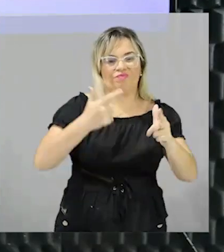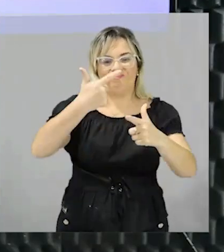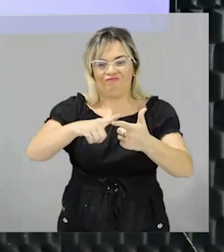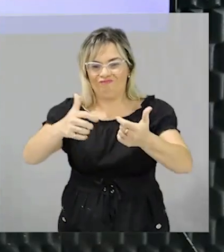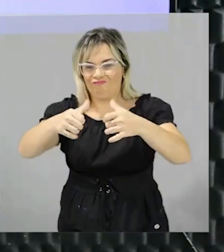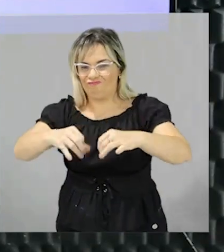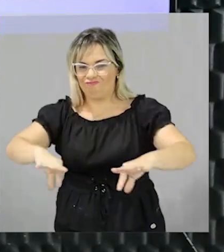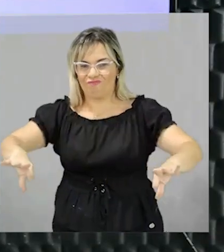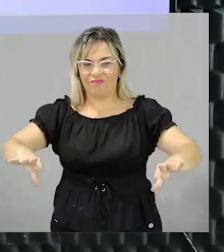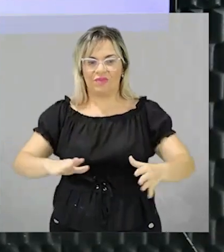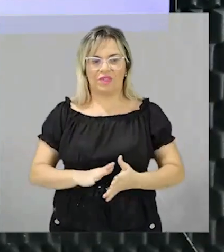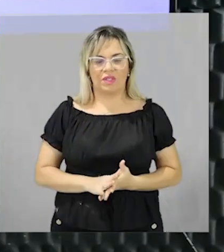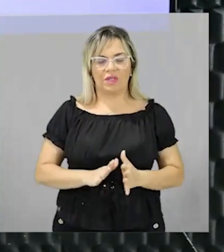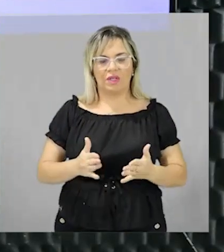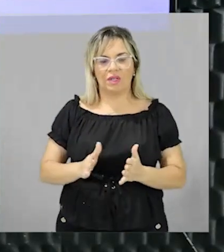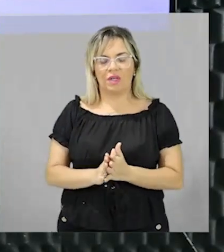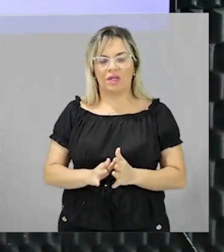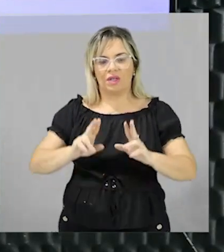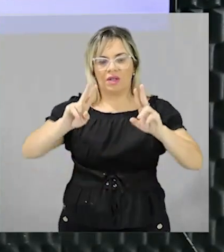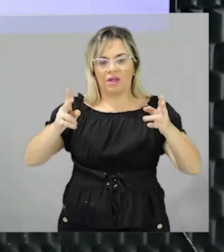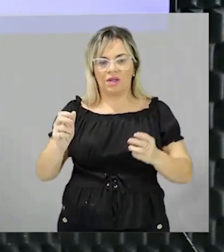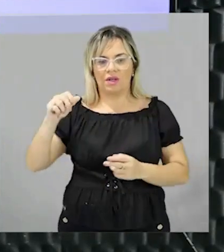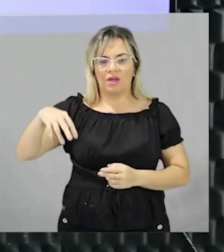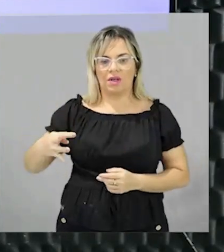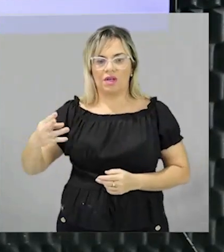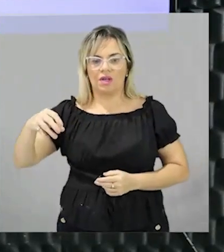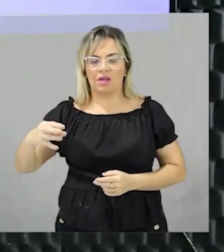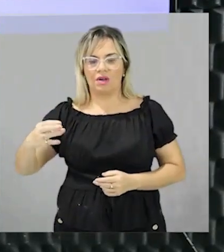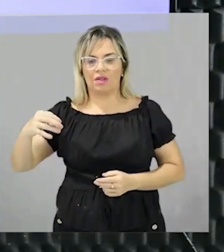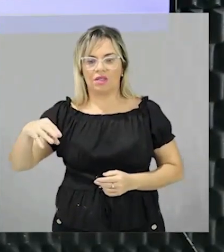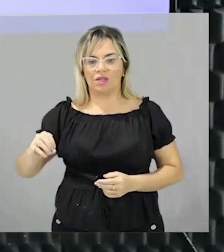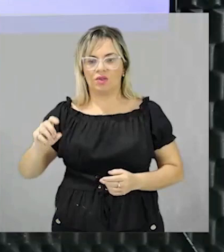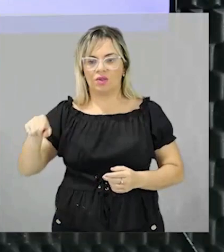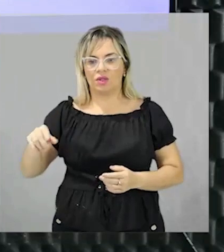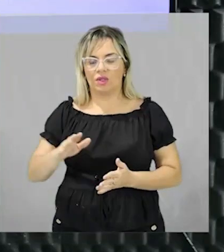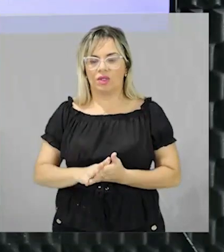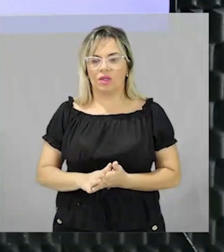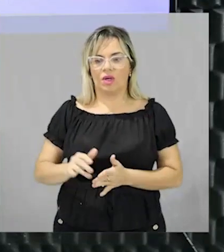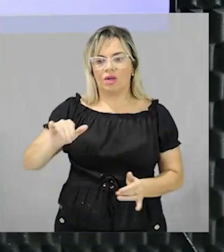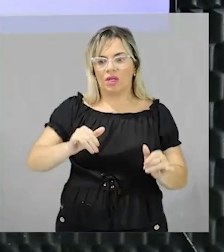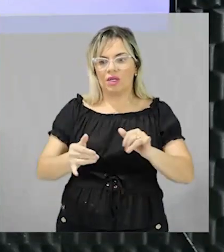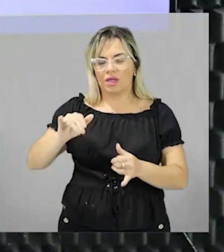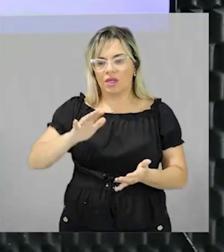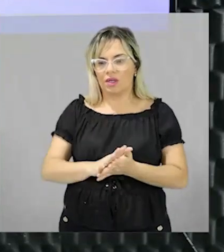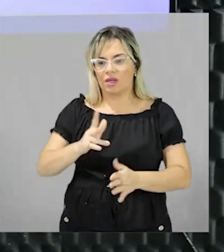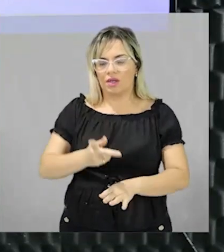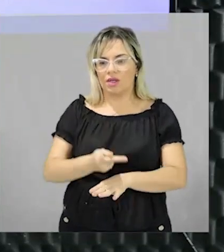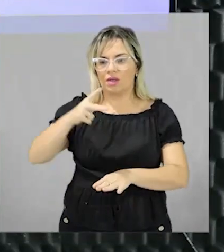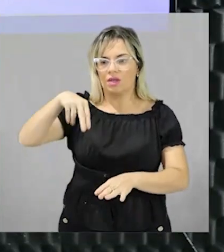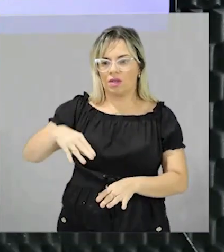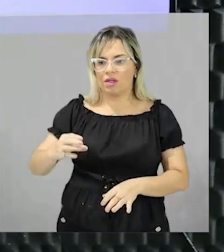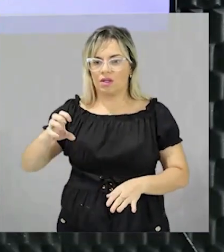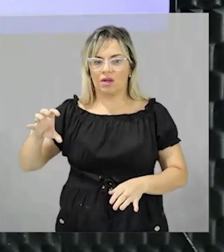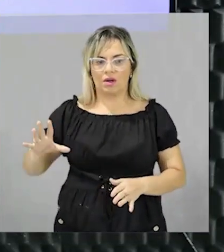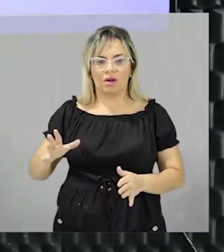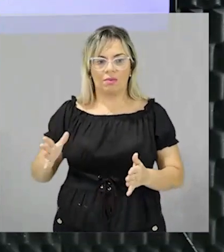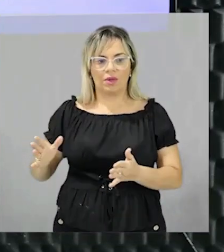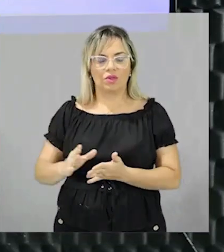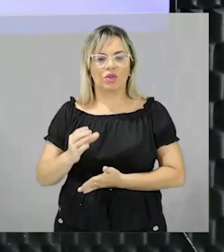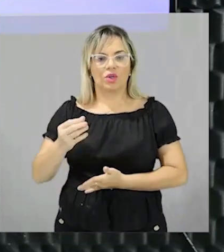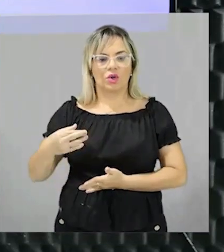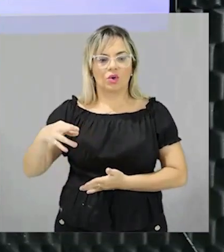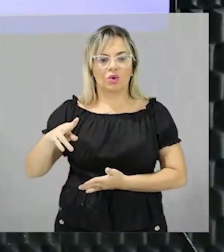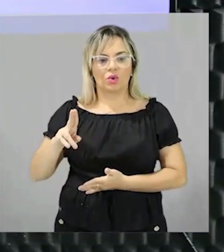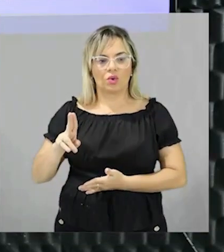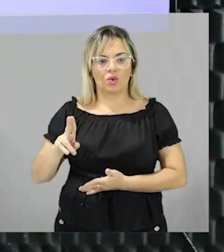continua. A expressão antropoceno é atribuída ao químico e prêmio Nobel Paul Crutzen, que